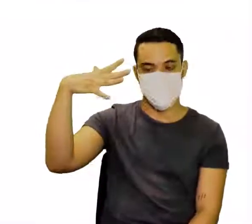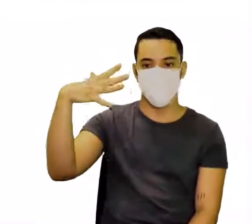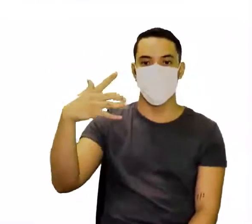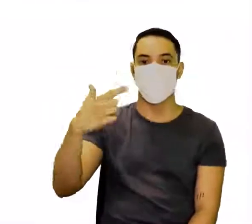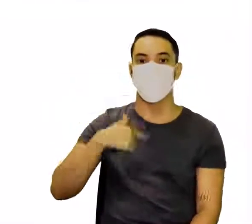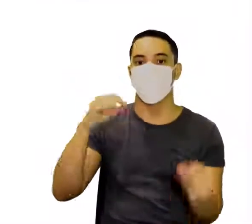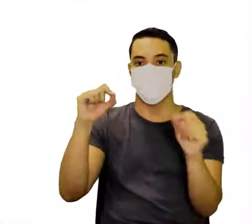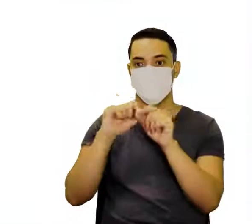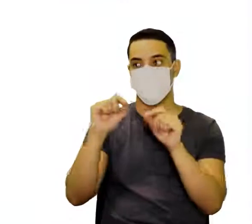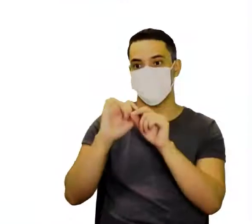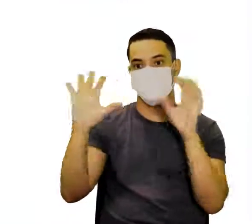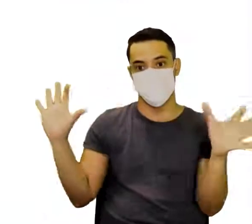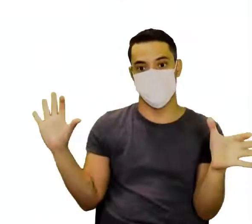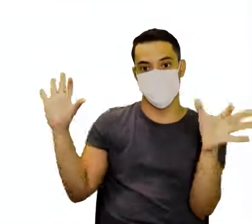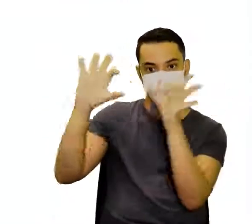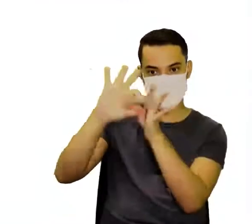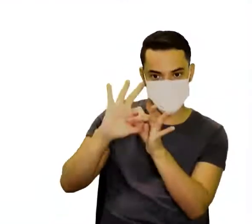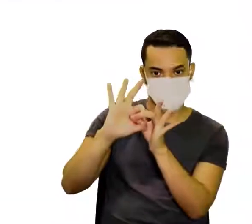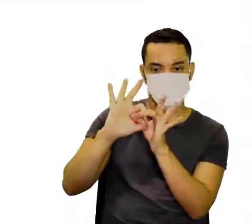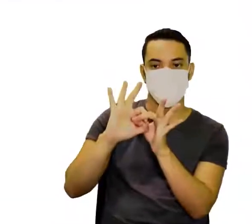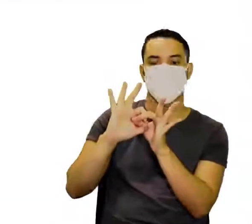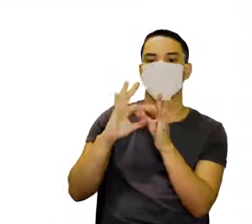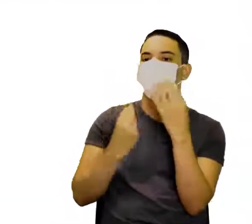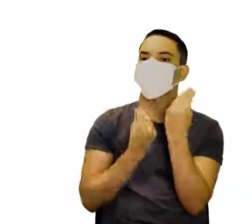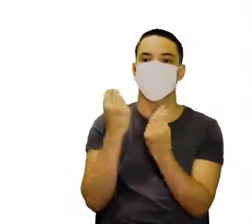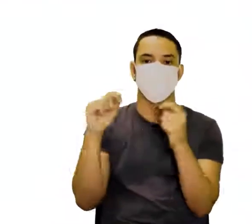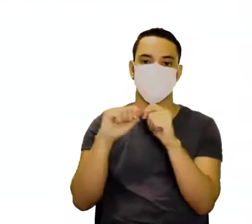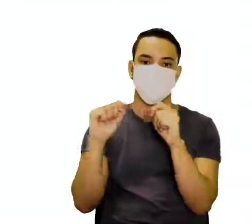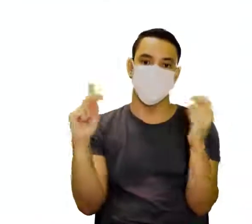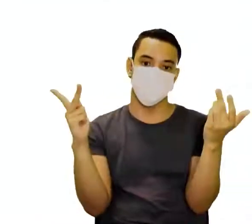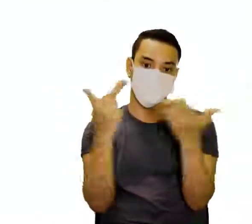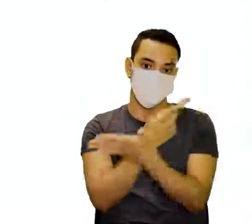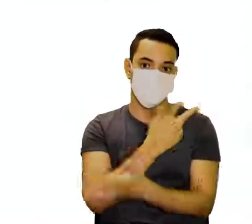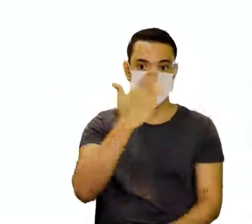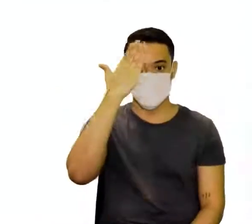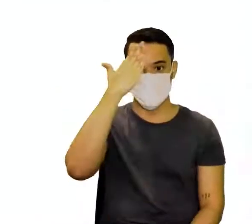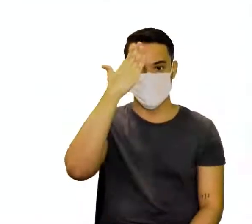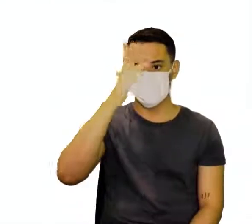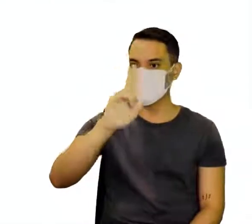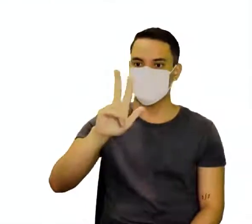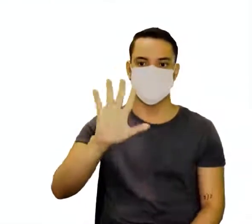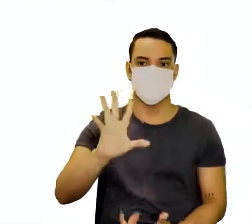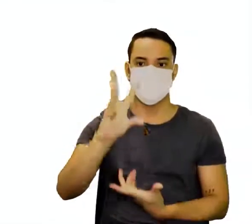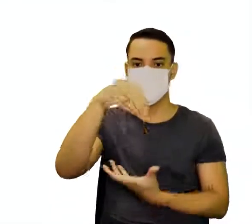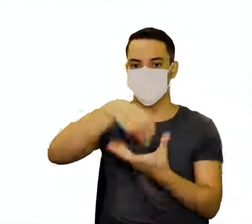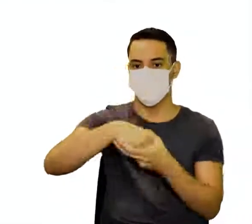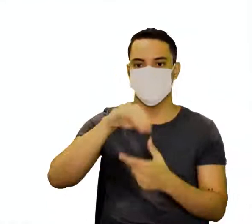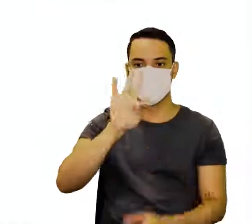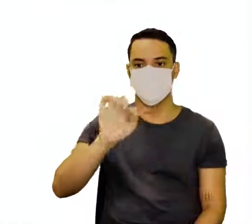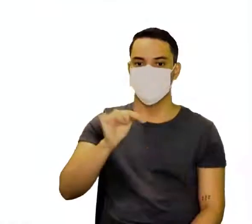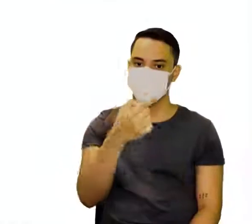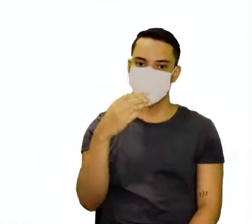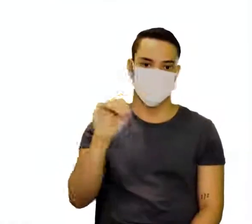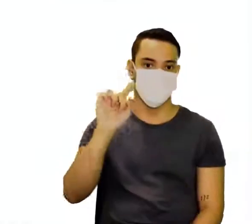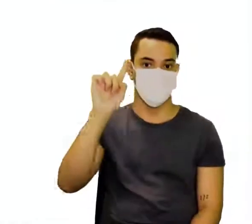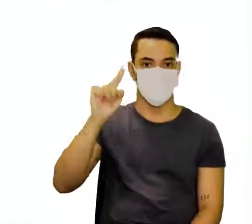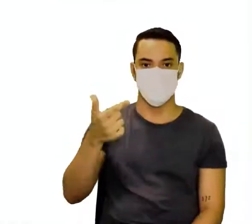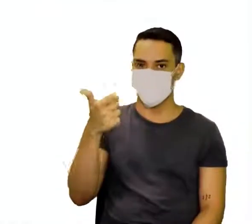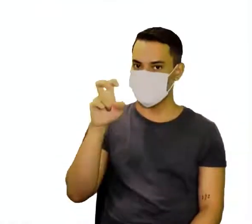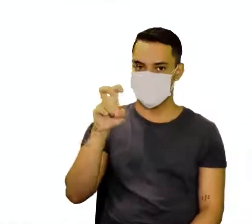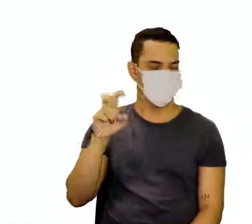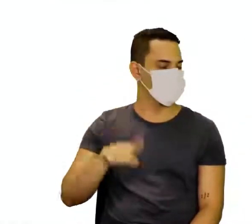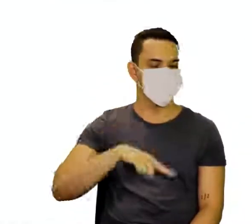fizer uma associação dessa lâmpada no circuito, nós sabemos que ela não será submetida a uma tensão de